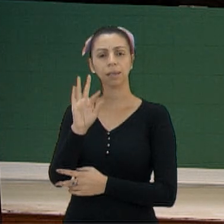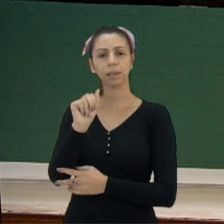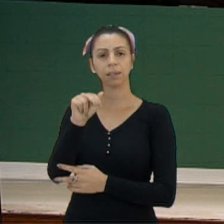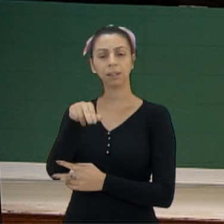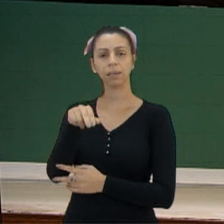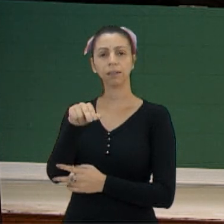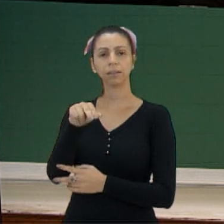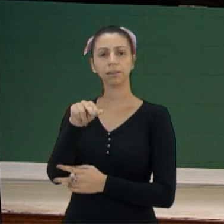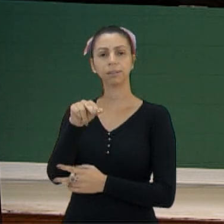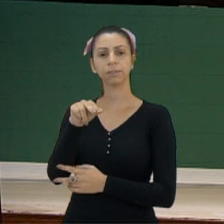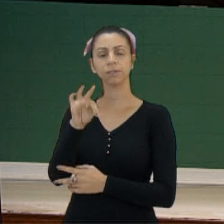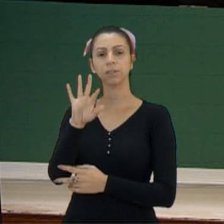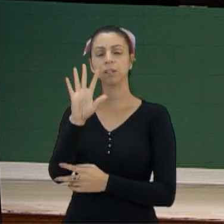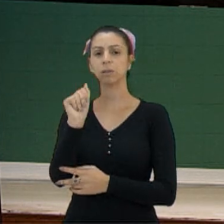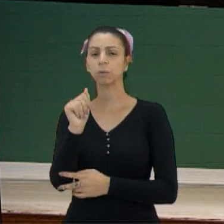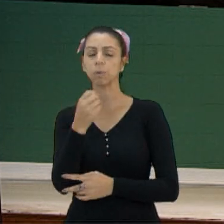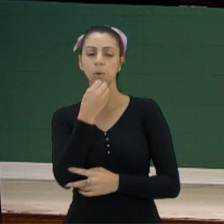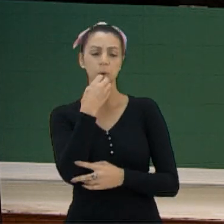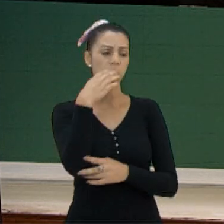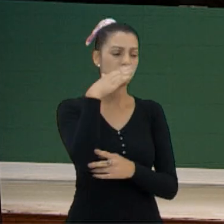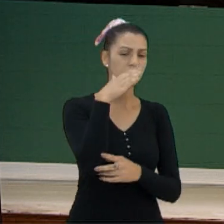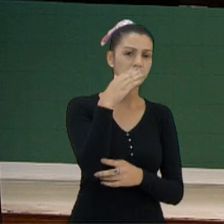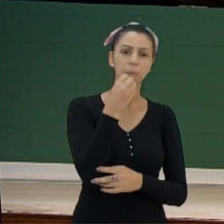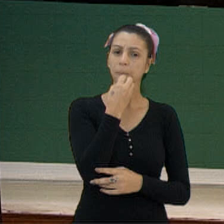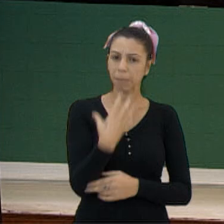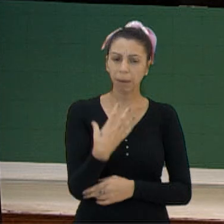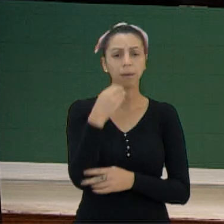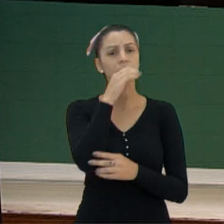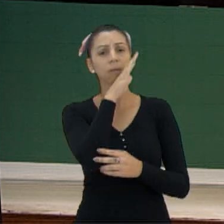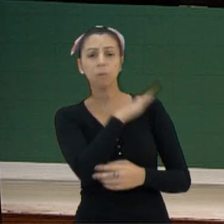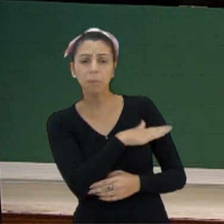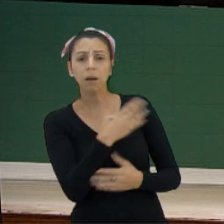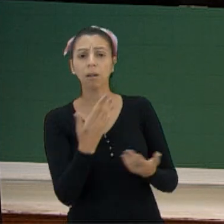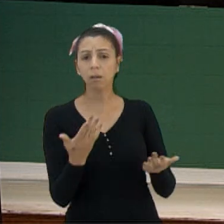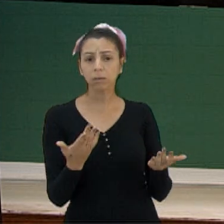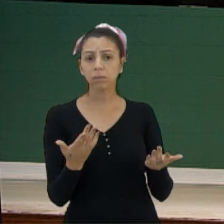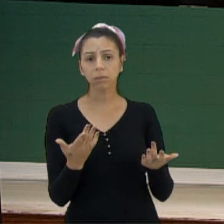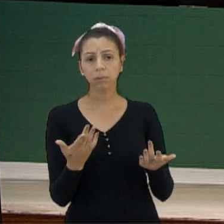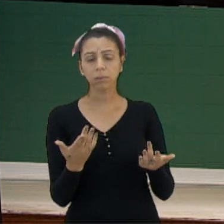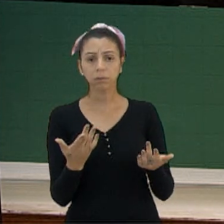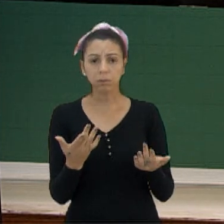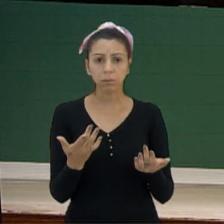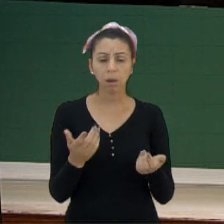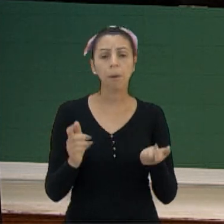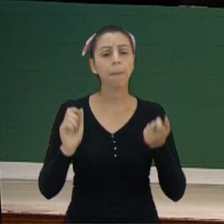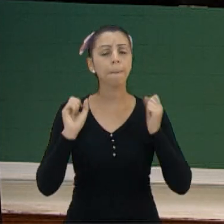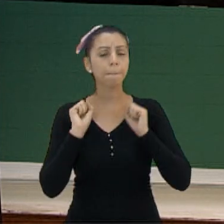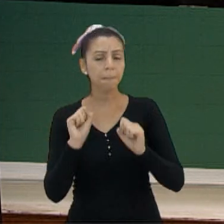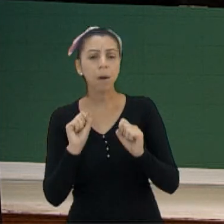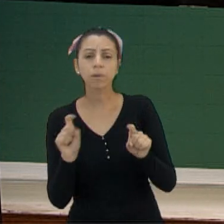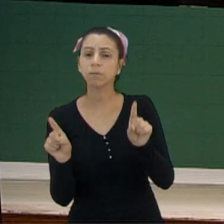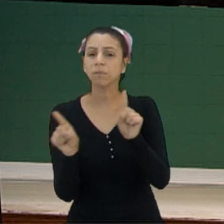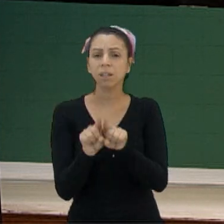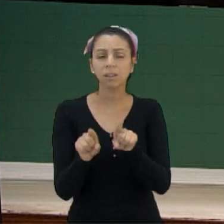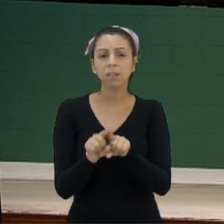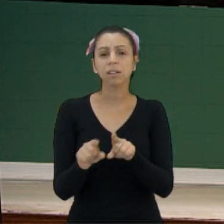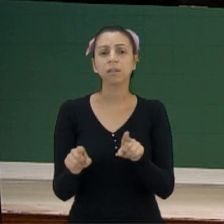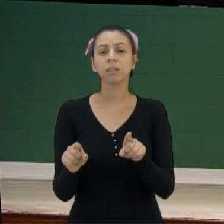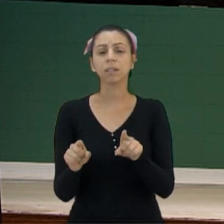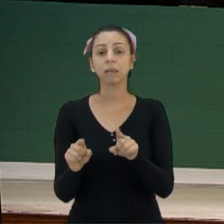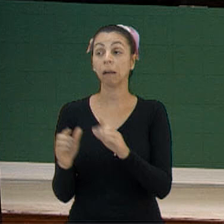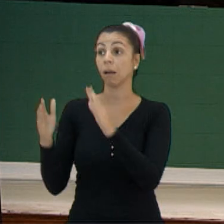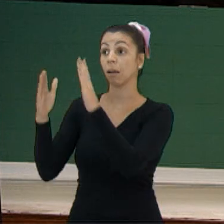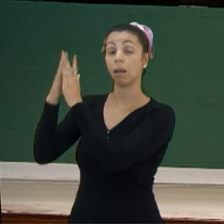O antagonismo, né? O bem e o mal, né, que a gente tem para falar isso. A gente pode falar sobre a